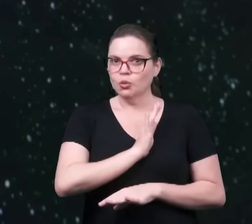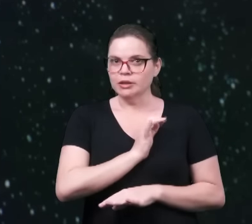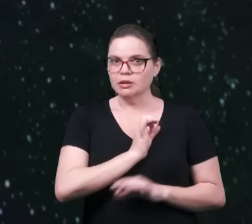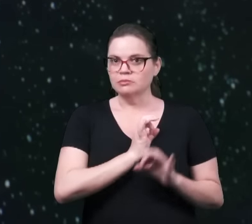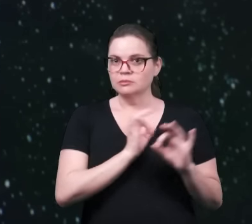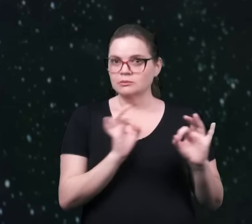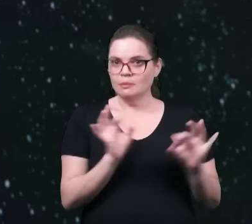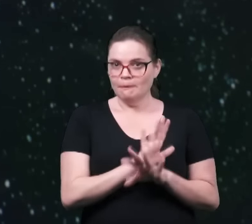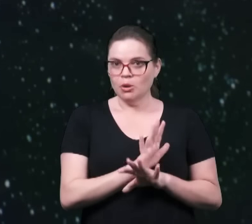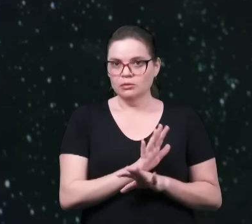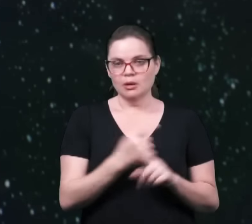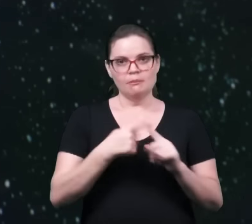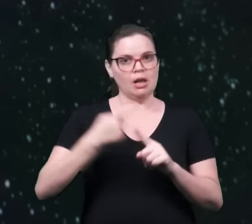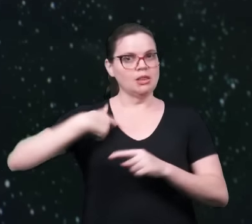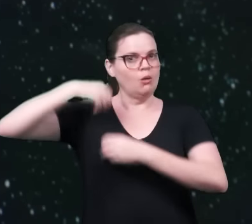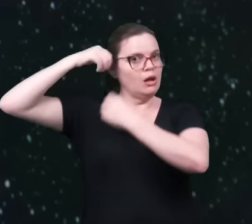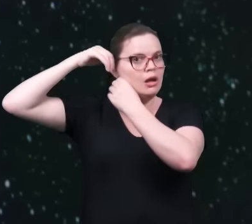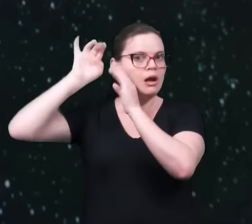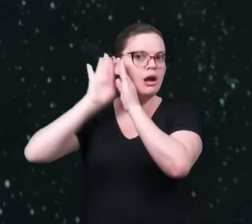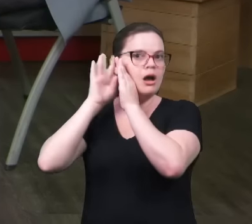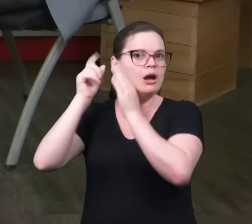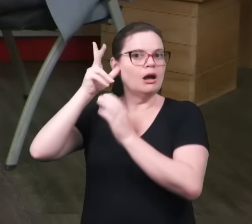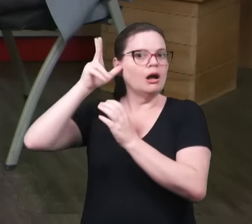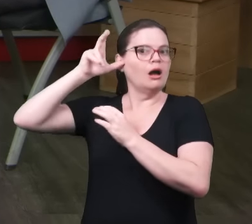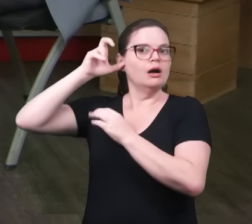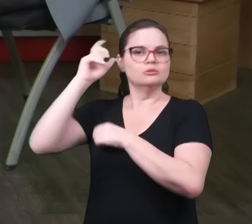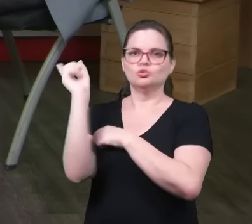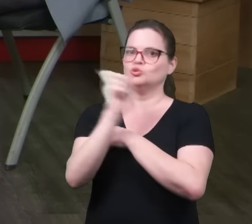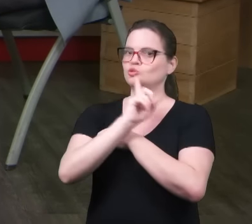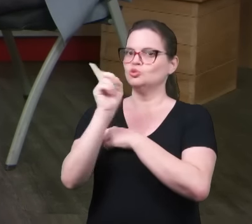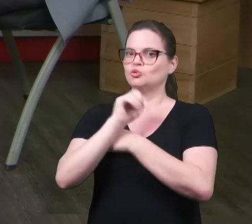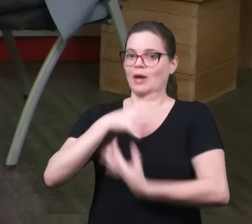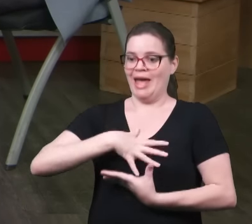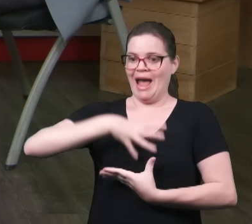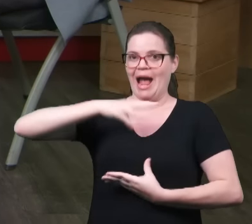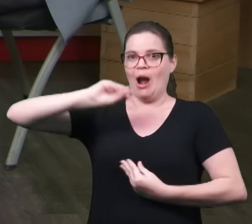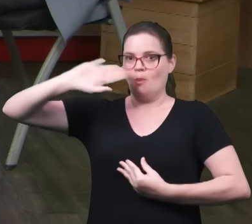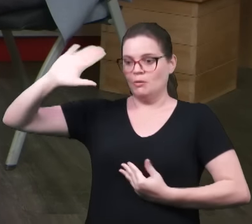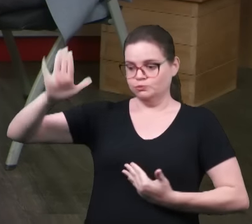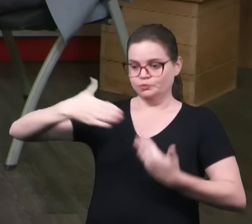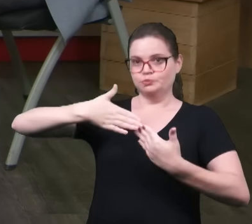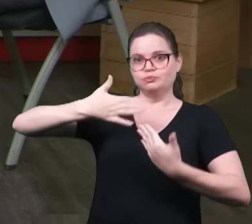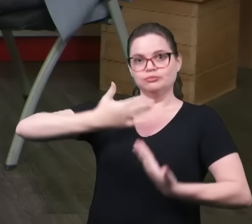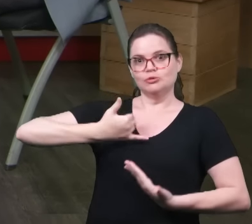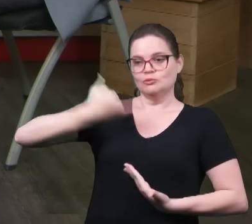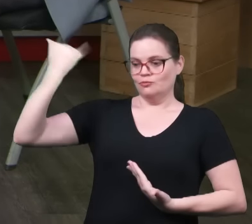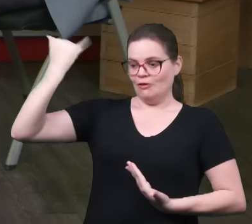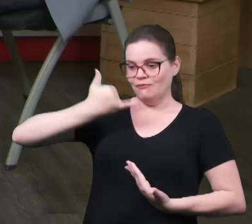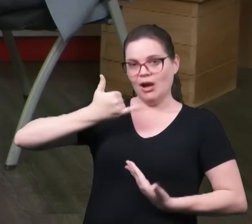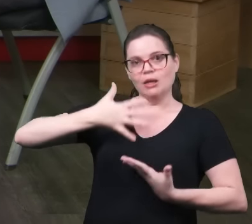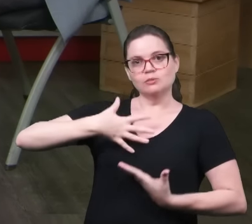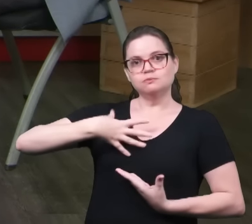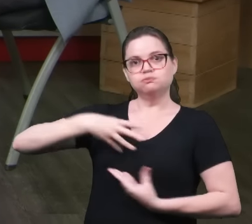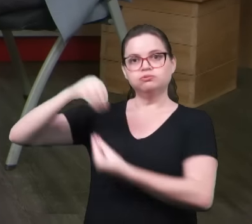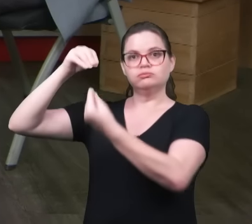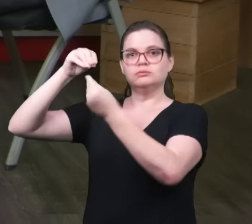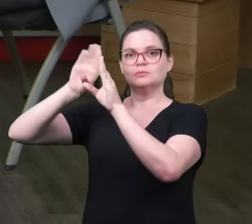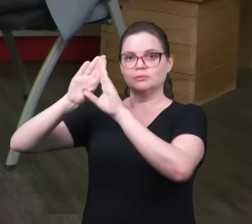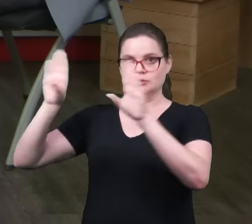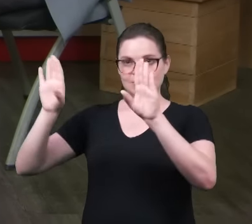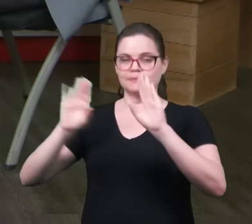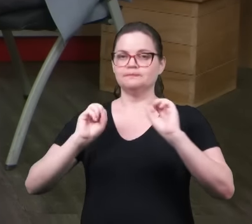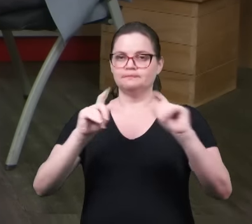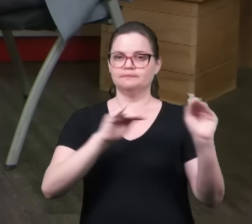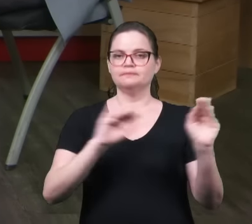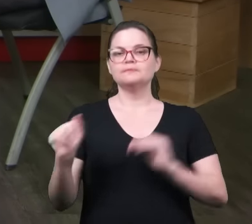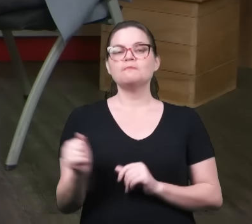o ouvido espiritual. Esse aqui é interessante, Sérgio, que você mencionou, mas Paulo escrevendo aos Tessalonicenses, ele disse